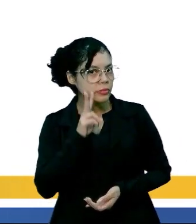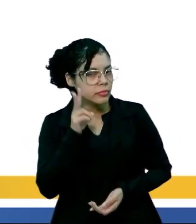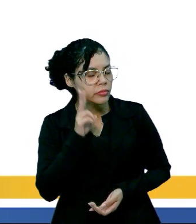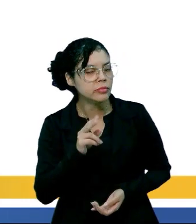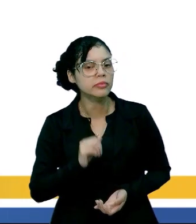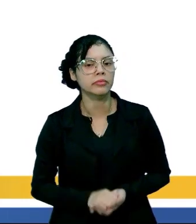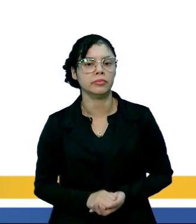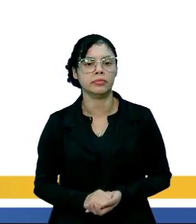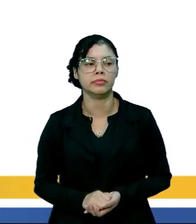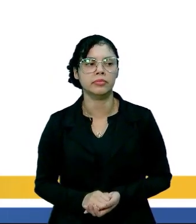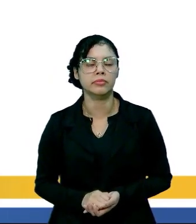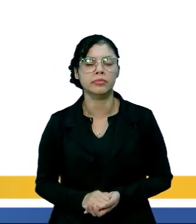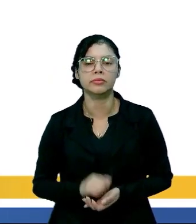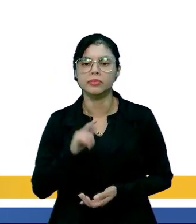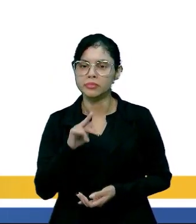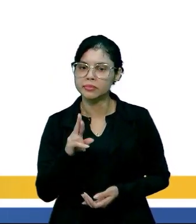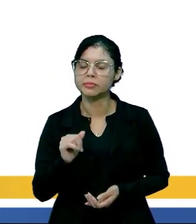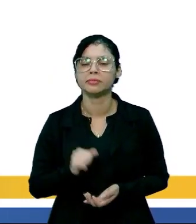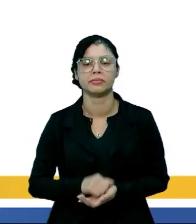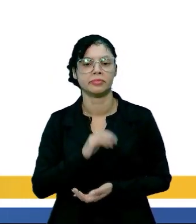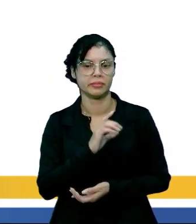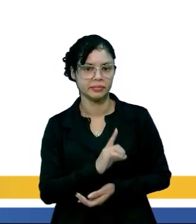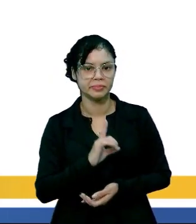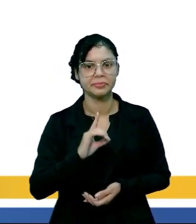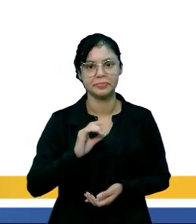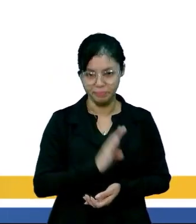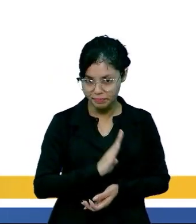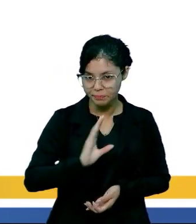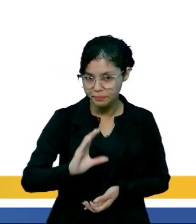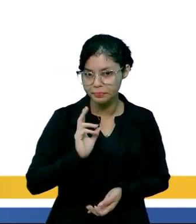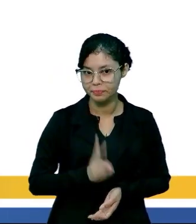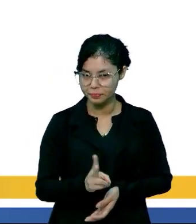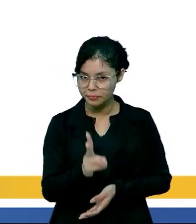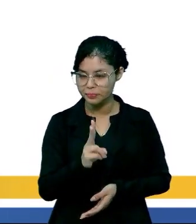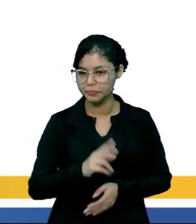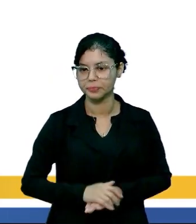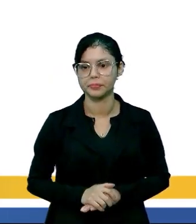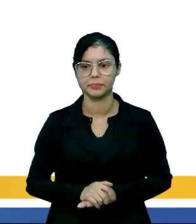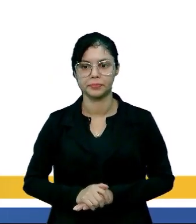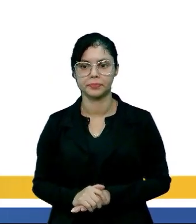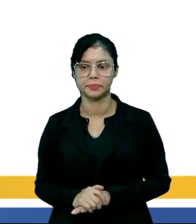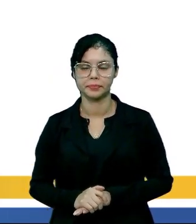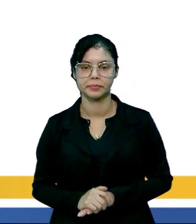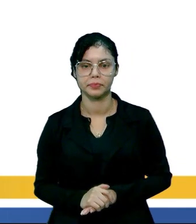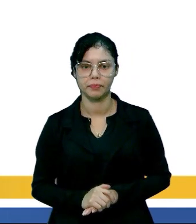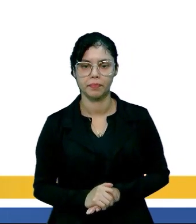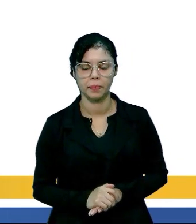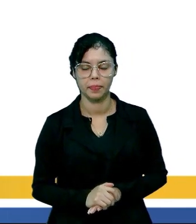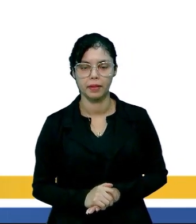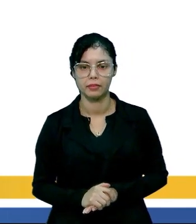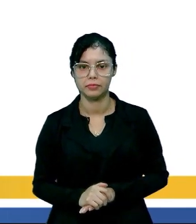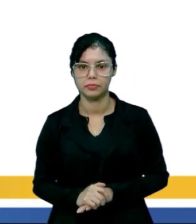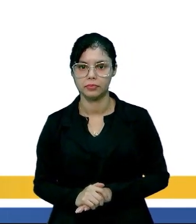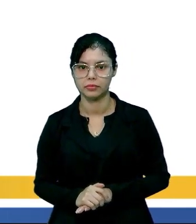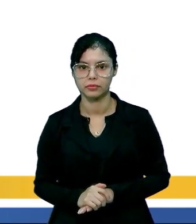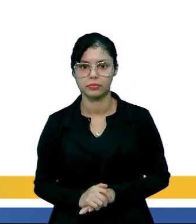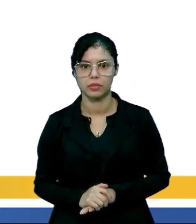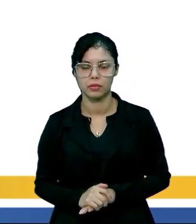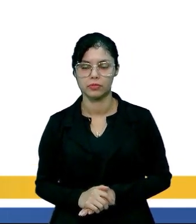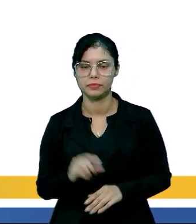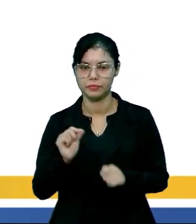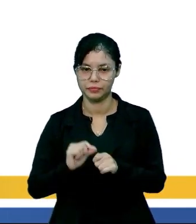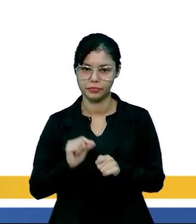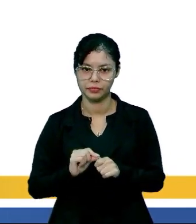lembrando, a lateral BC continua nos dois cortes, tá? Tanto no que cortei como no